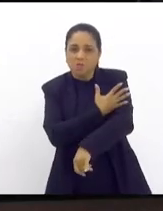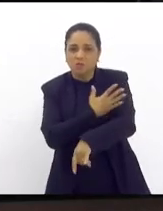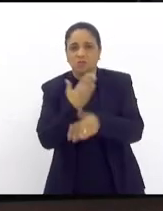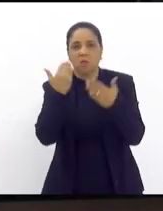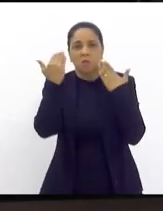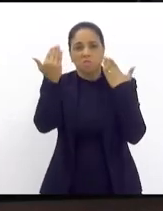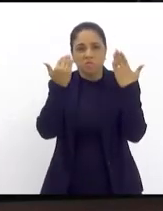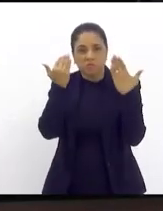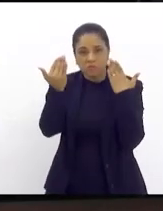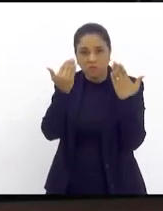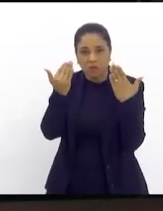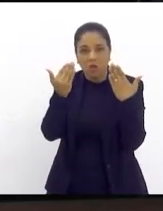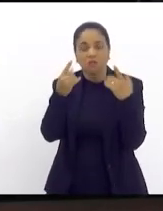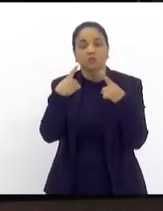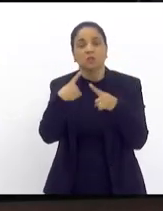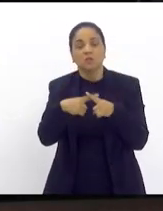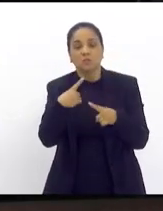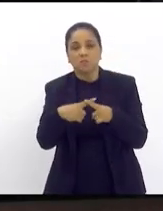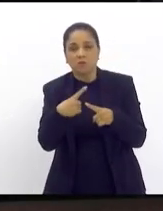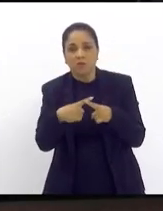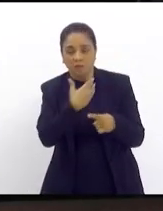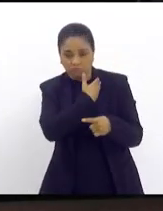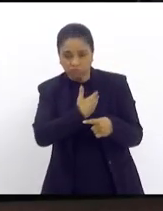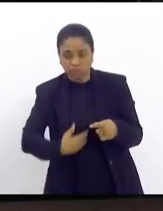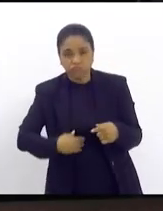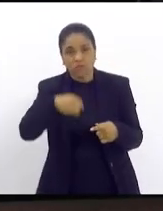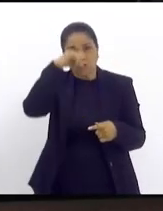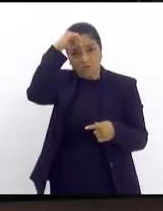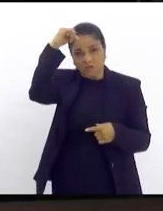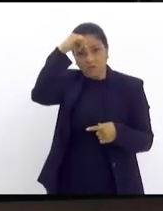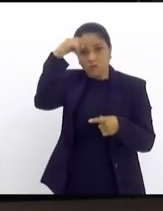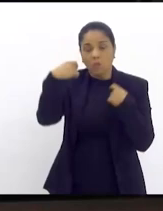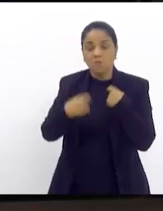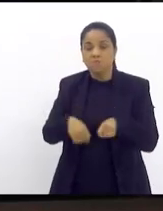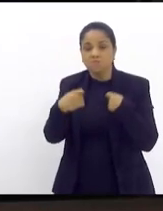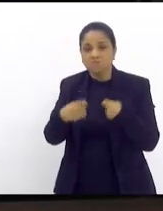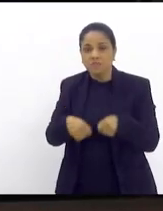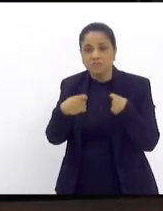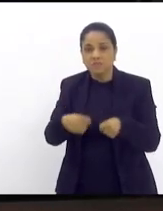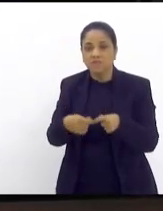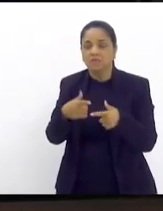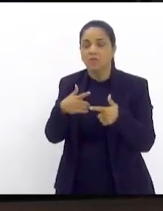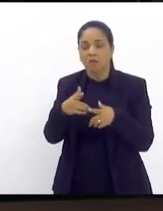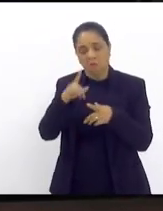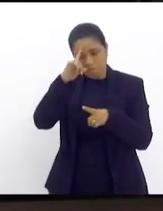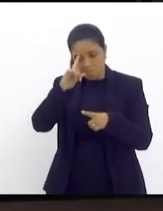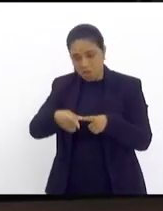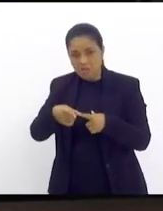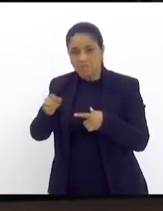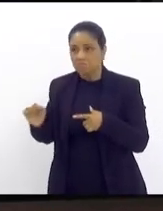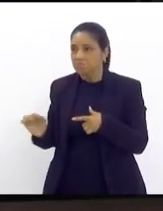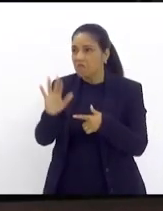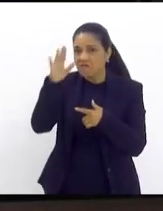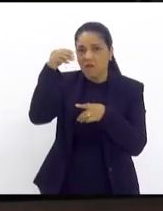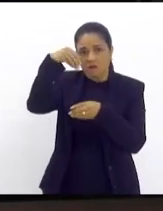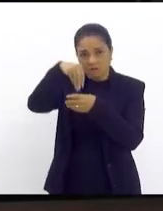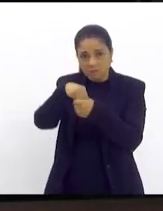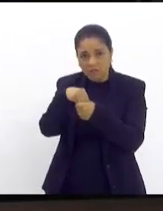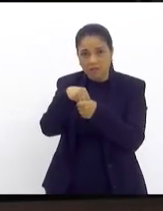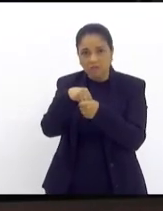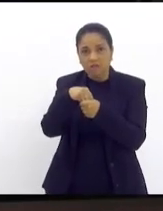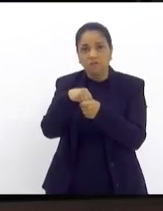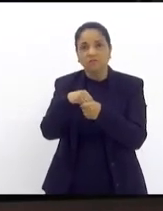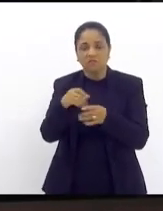que opera cotidianamente chacinas dentro das favelas e periferias diz que defende policial